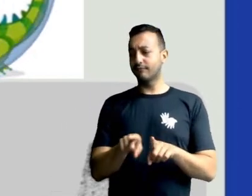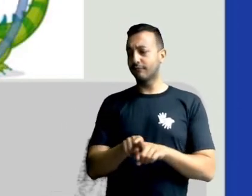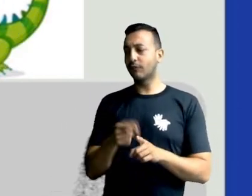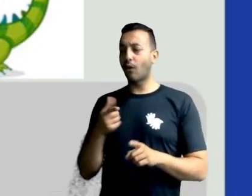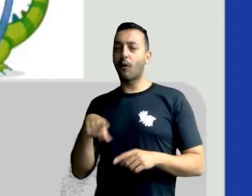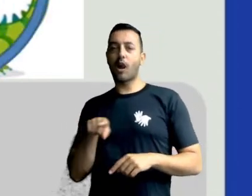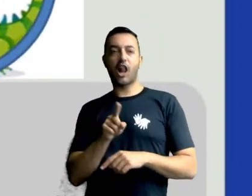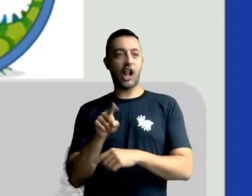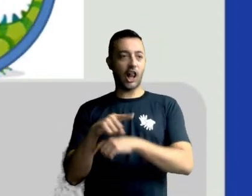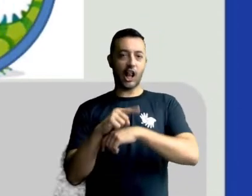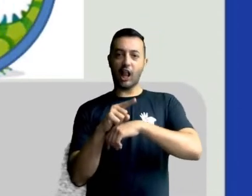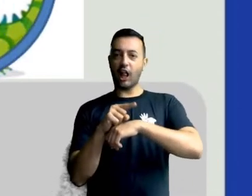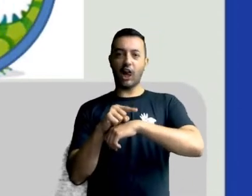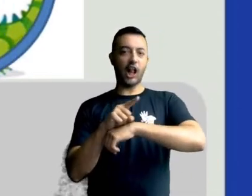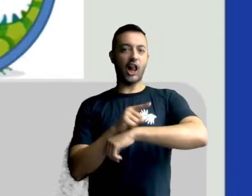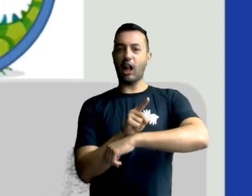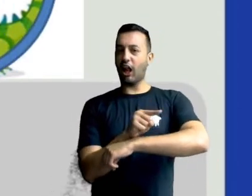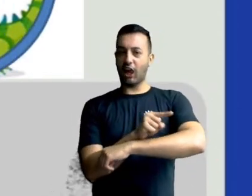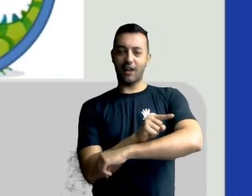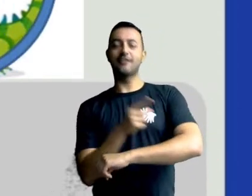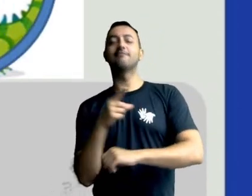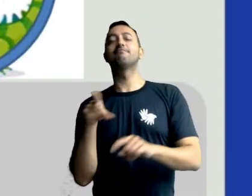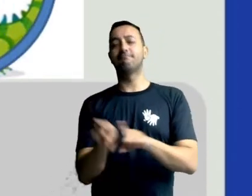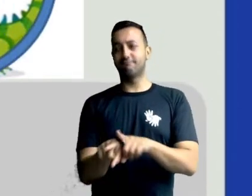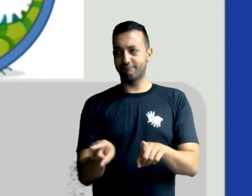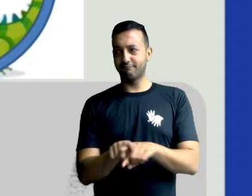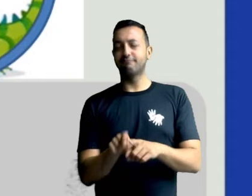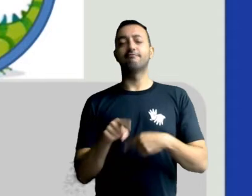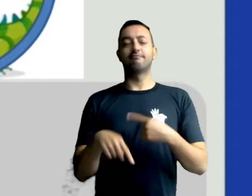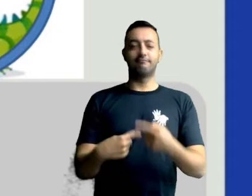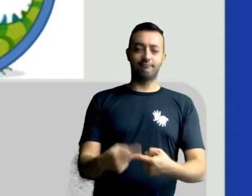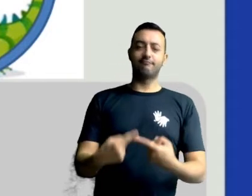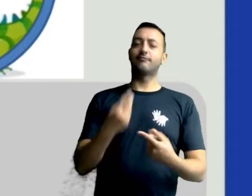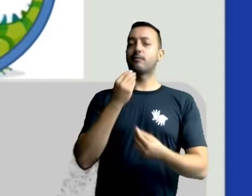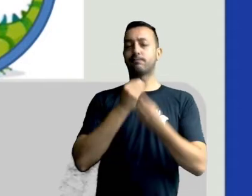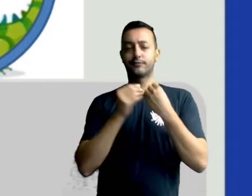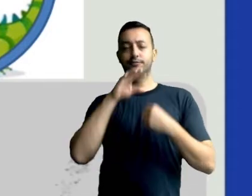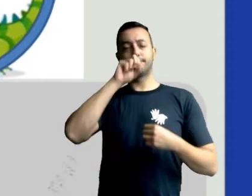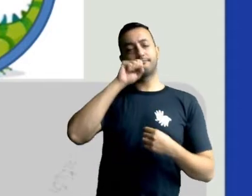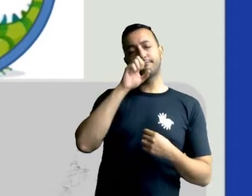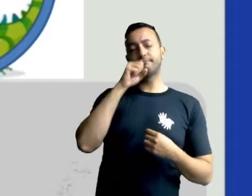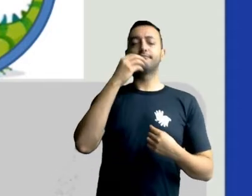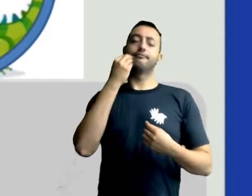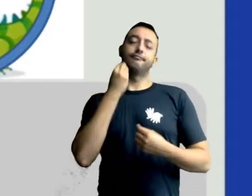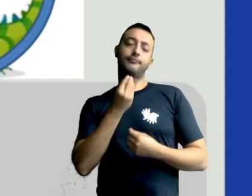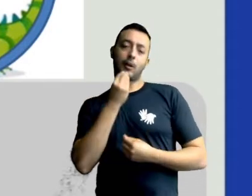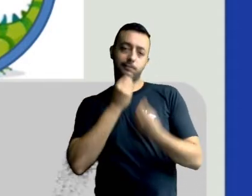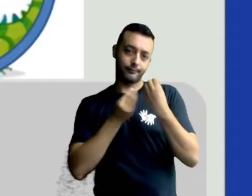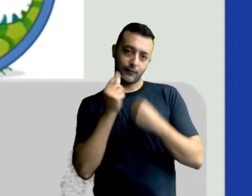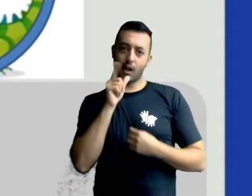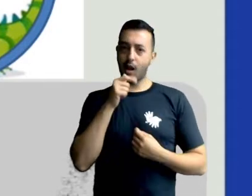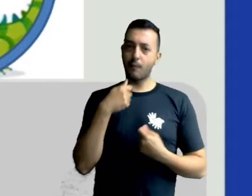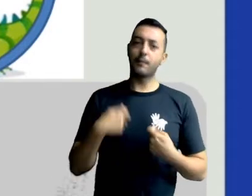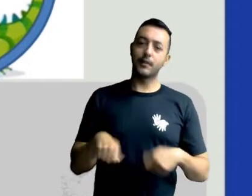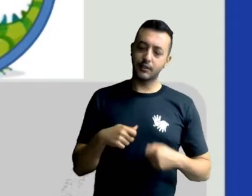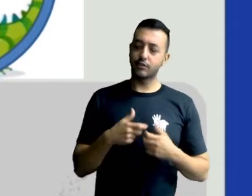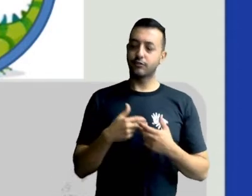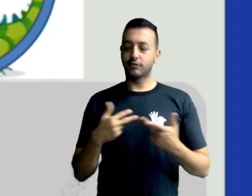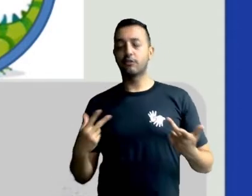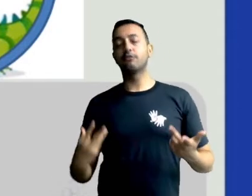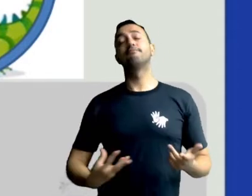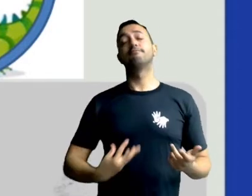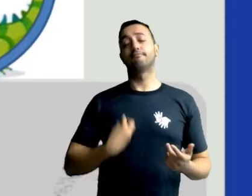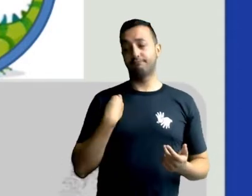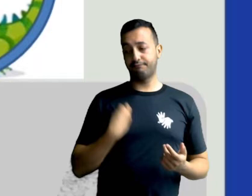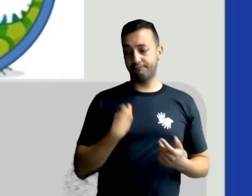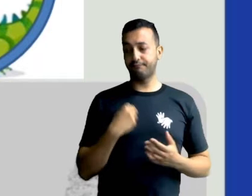como a iguana, tá bom? Ela também se reproduz, ela respira, ela come, se alimenta, precisa de água. Então, tudo isso aí